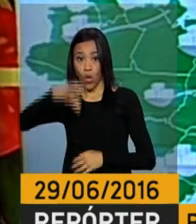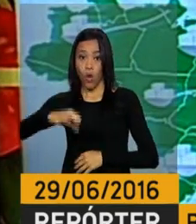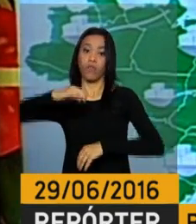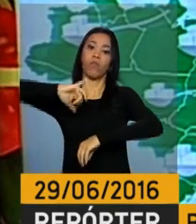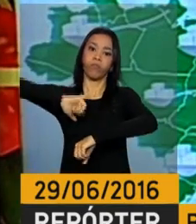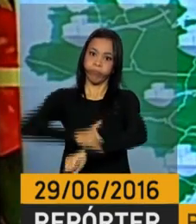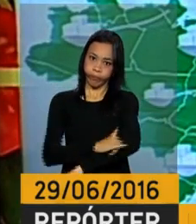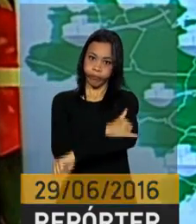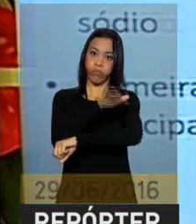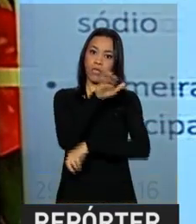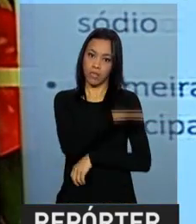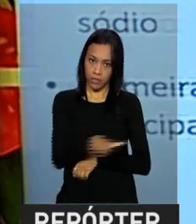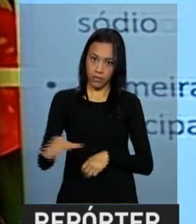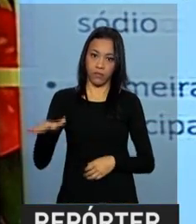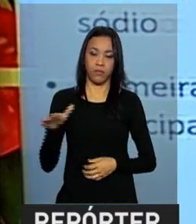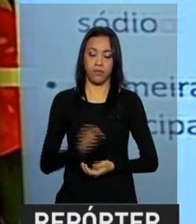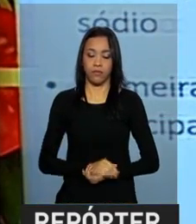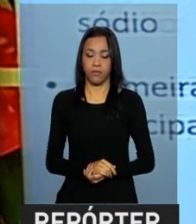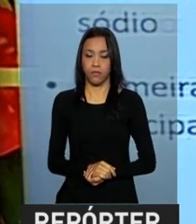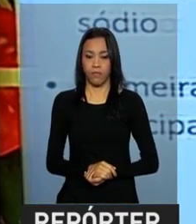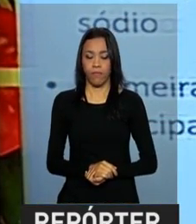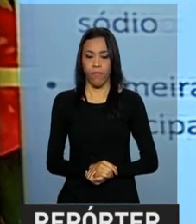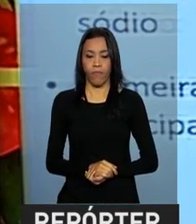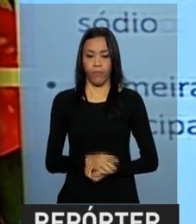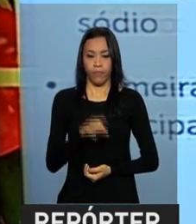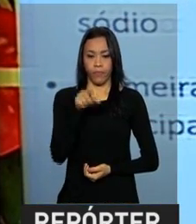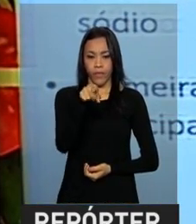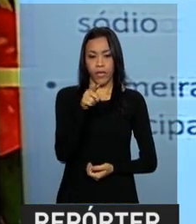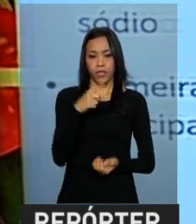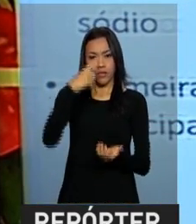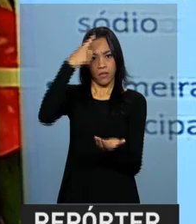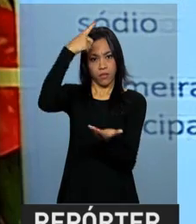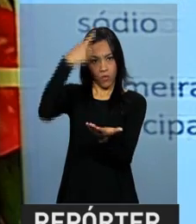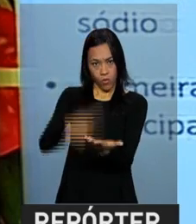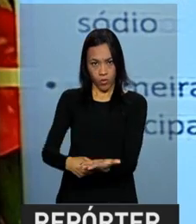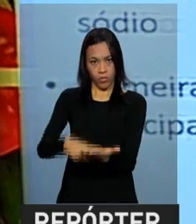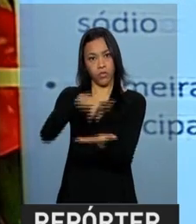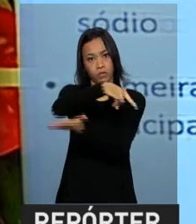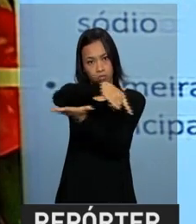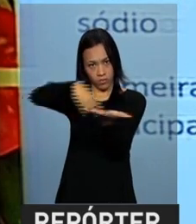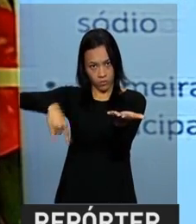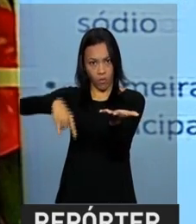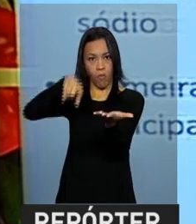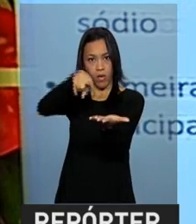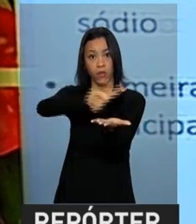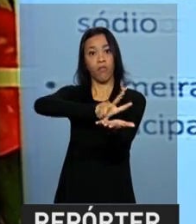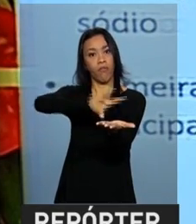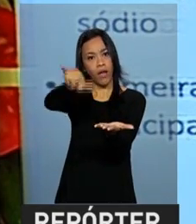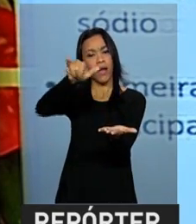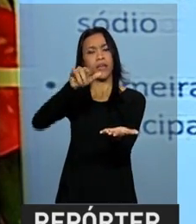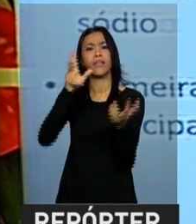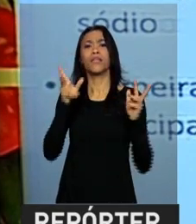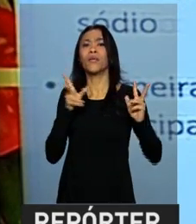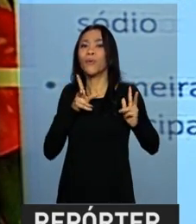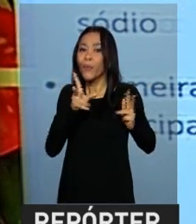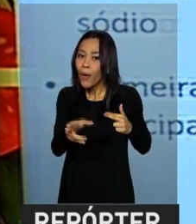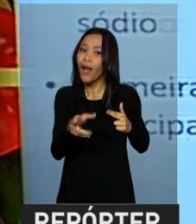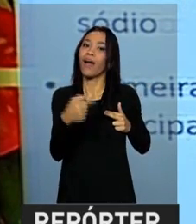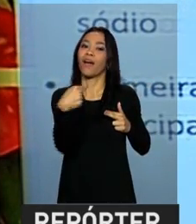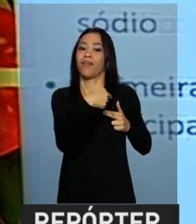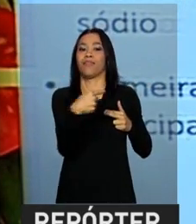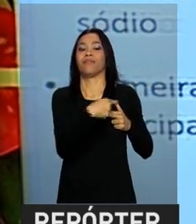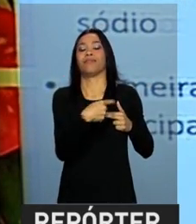peso no país esse acordo do açúcar vai seguir toda a metodologia que